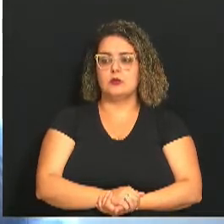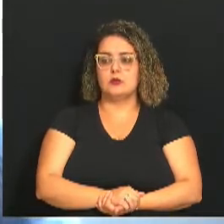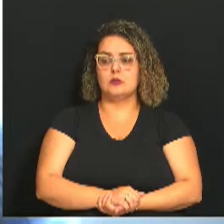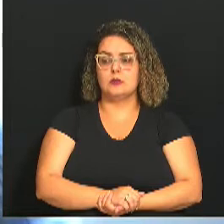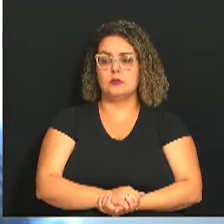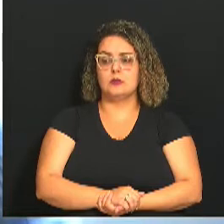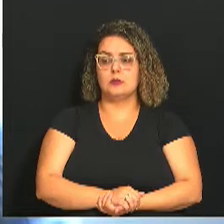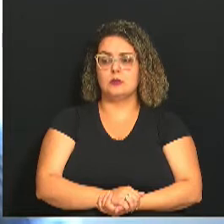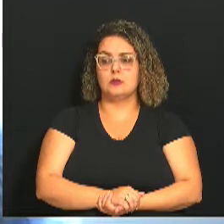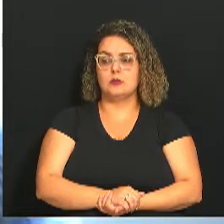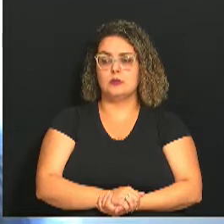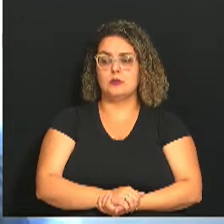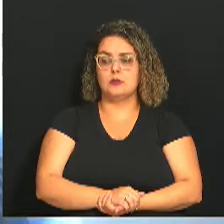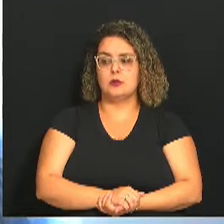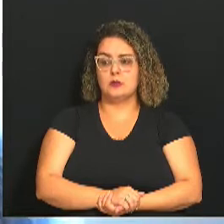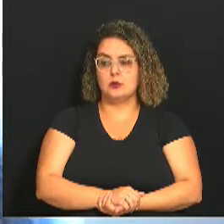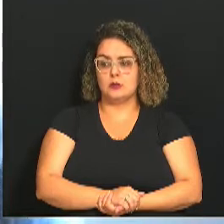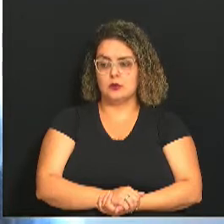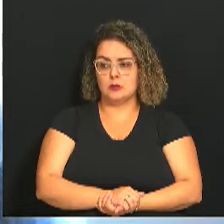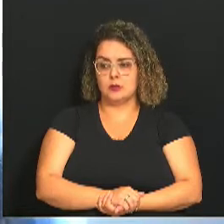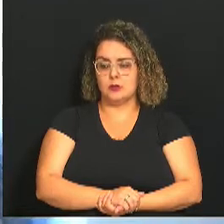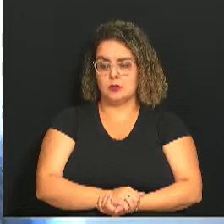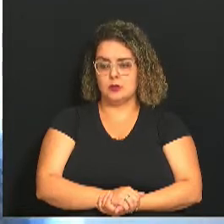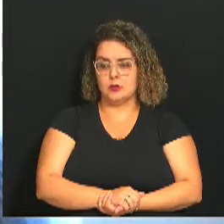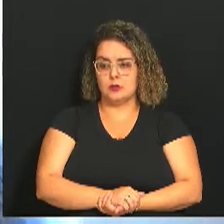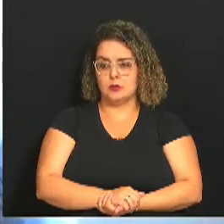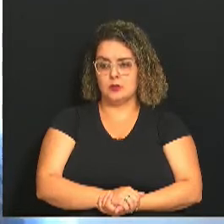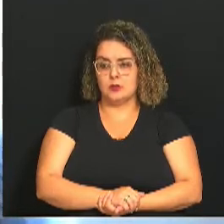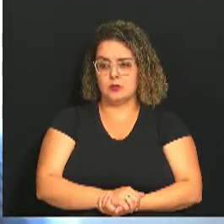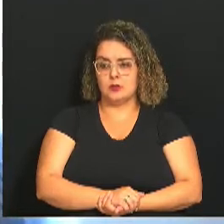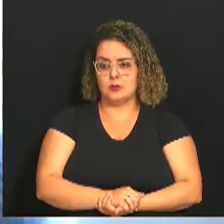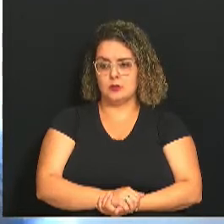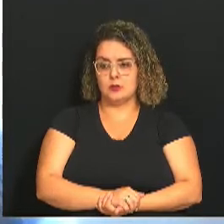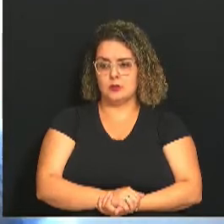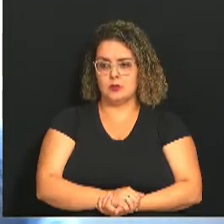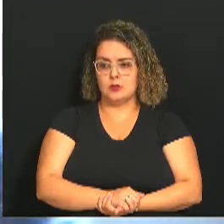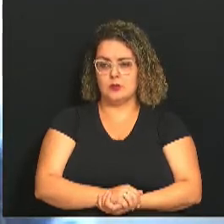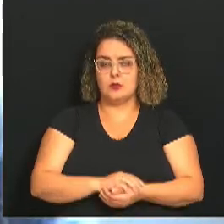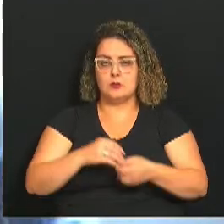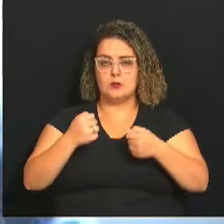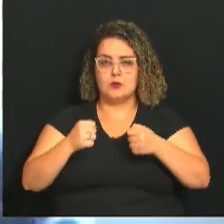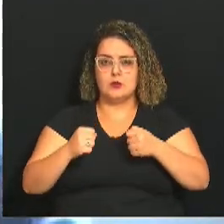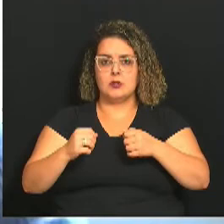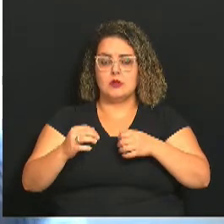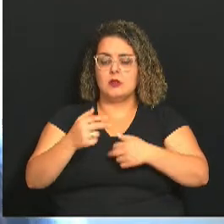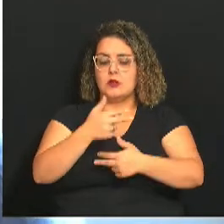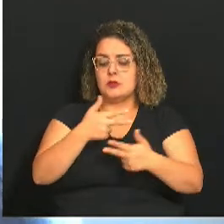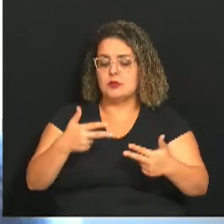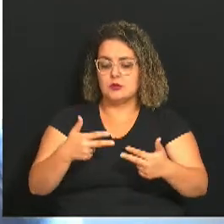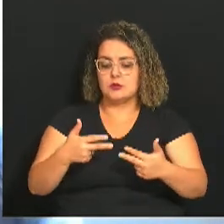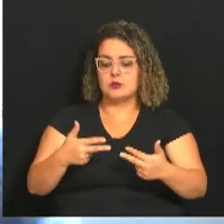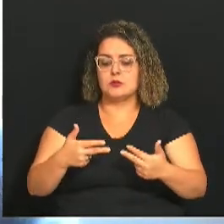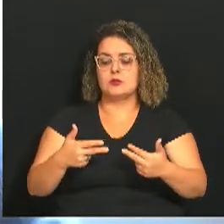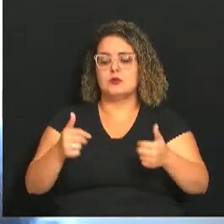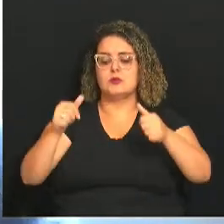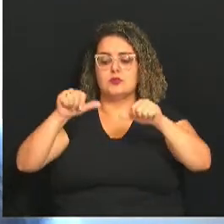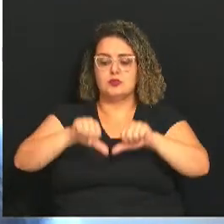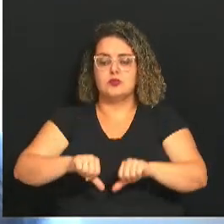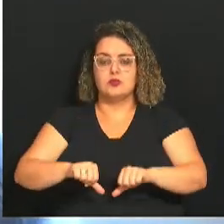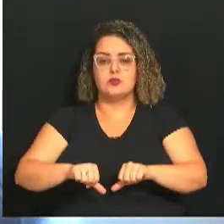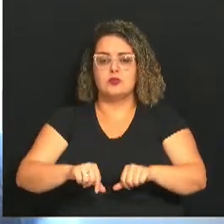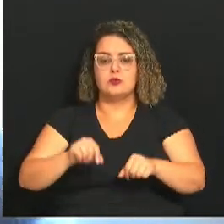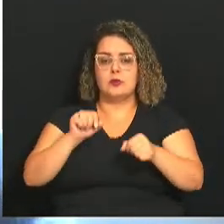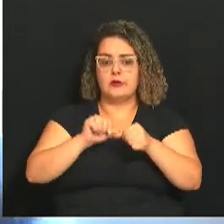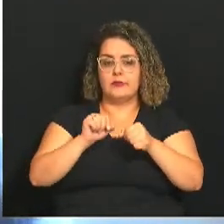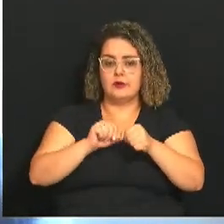Ou precisar que a circunstância nos force a agir, às vezes de forma errada, né? Enfrentar um alagamento,